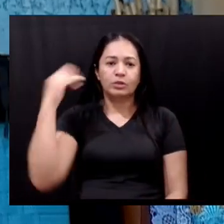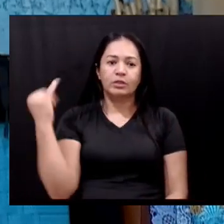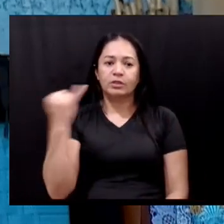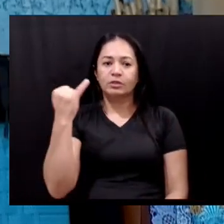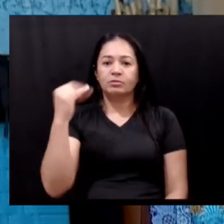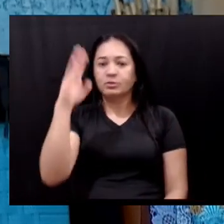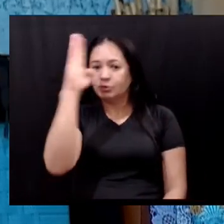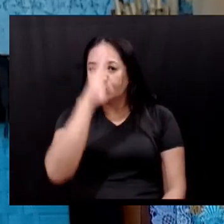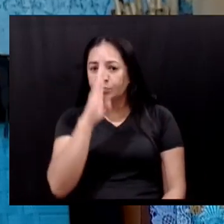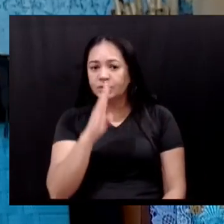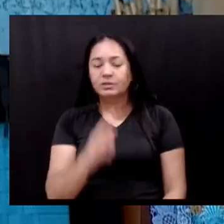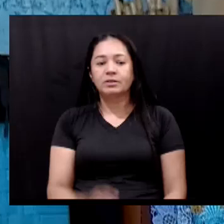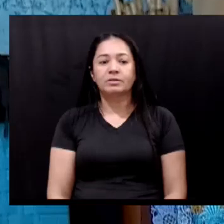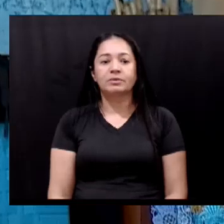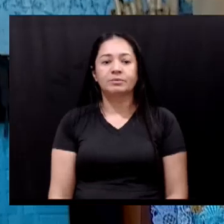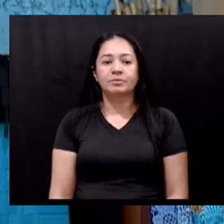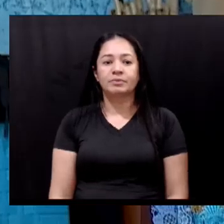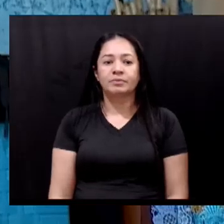né?